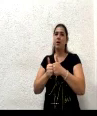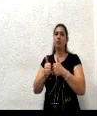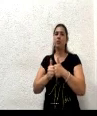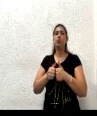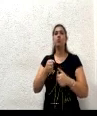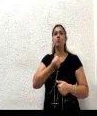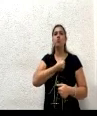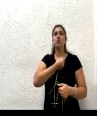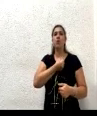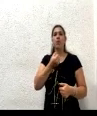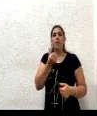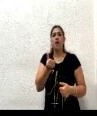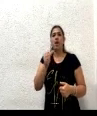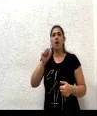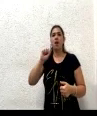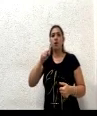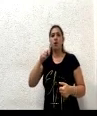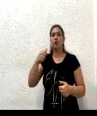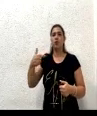Senhora Aparecida.